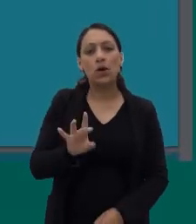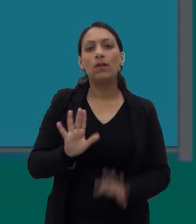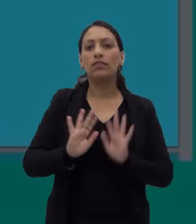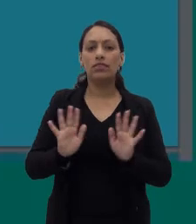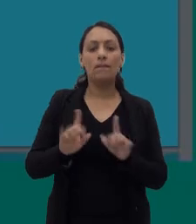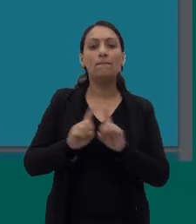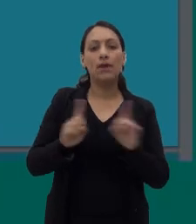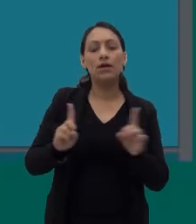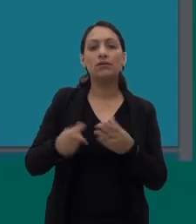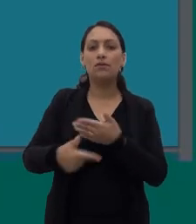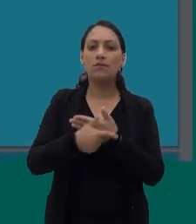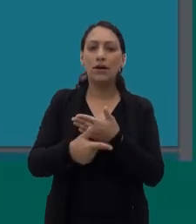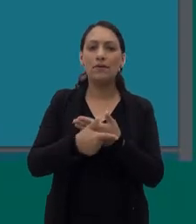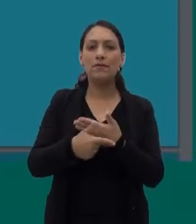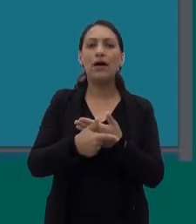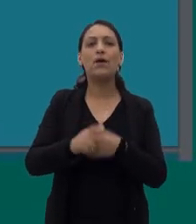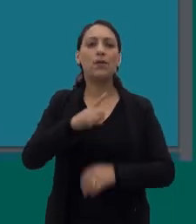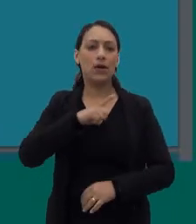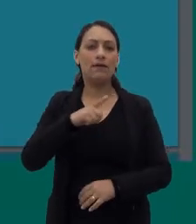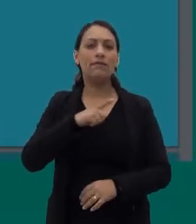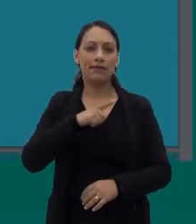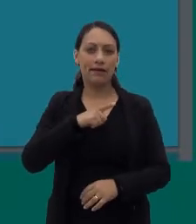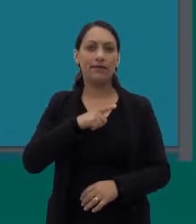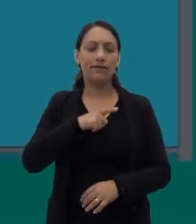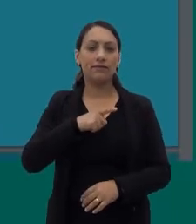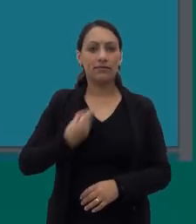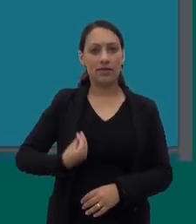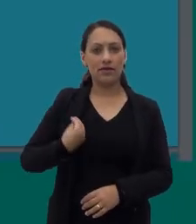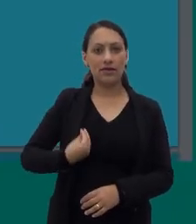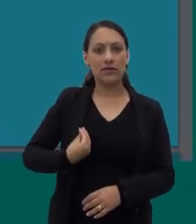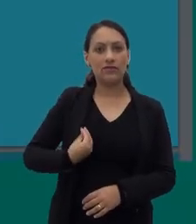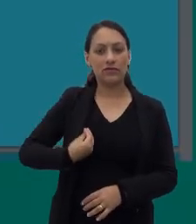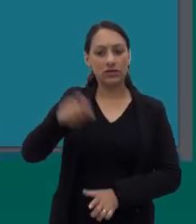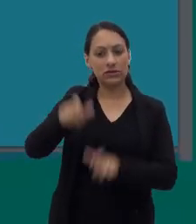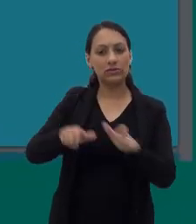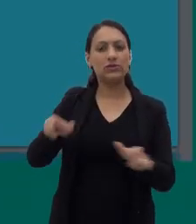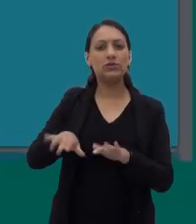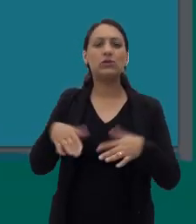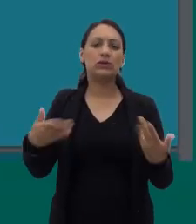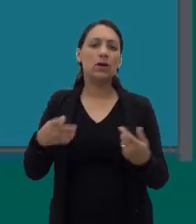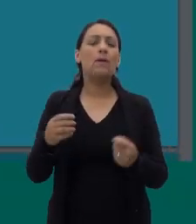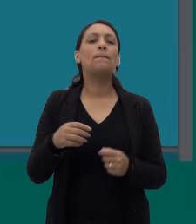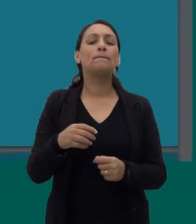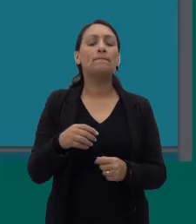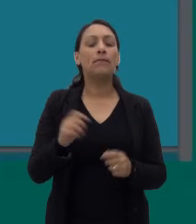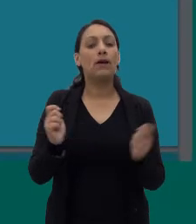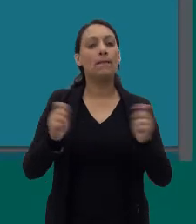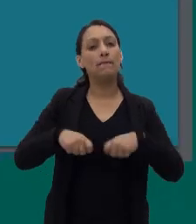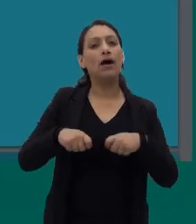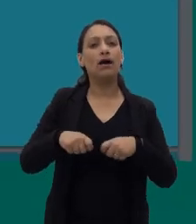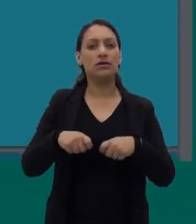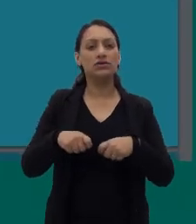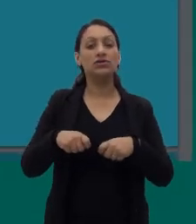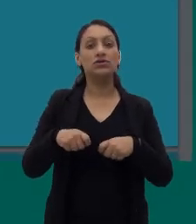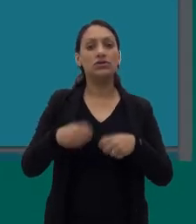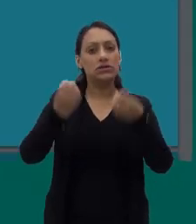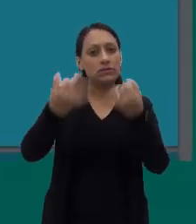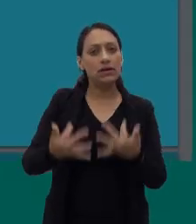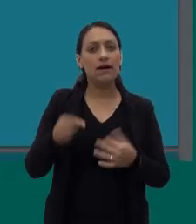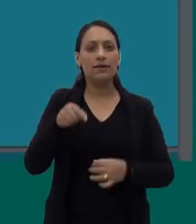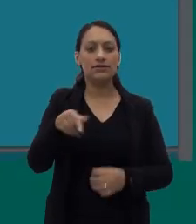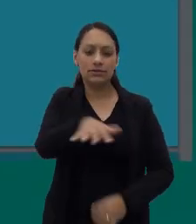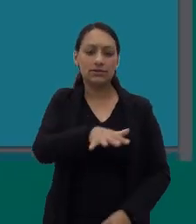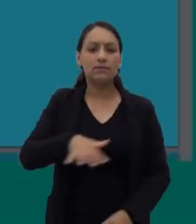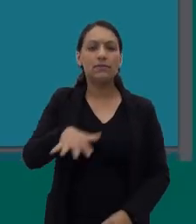de uma função ali que exerce esse papel. Então, acho que a gente pode remeter um pouquinho também a esse